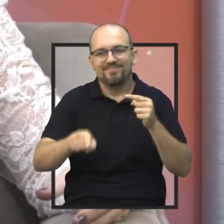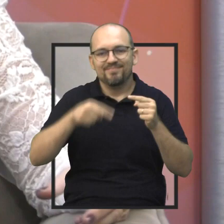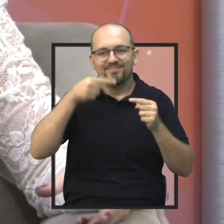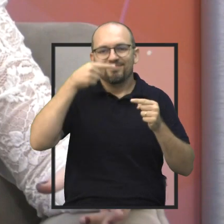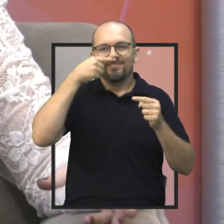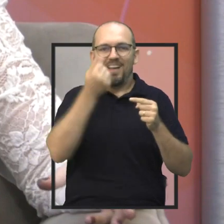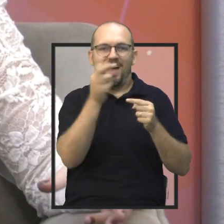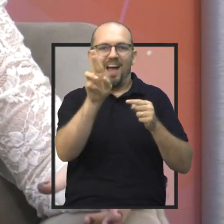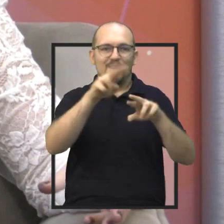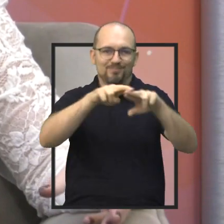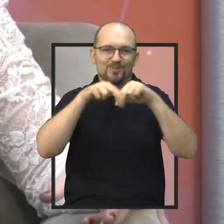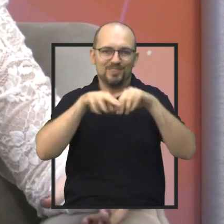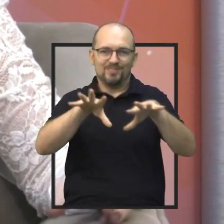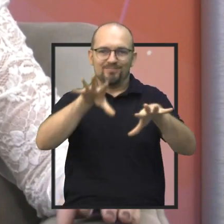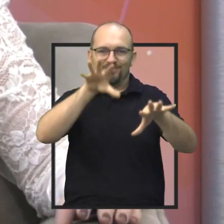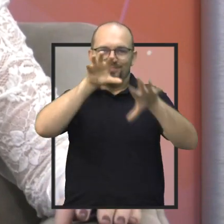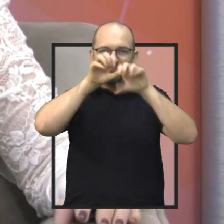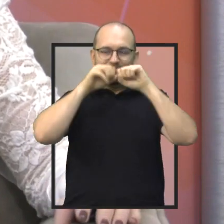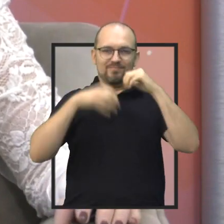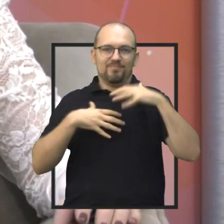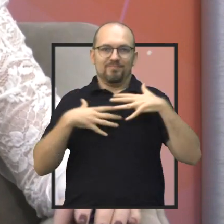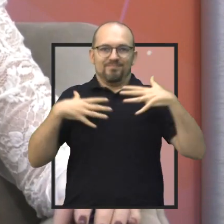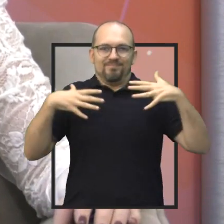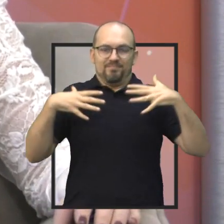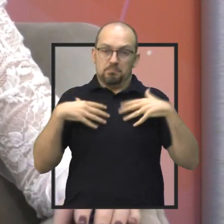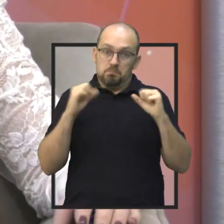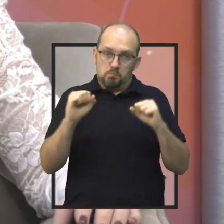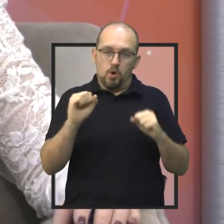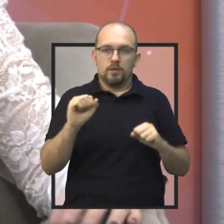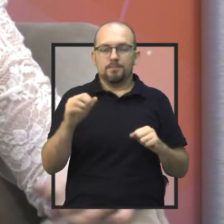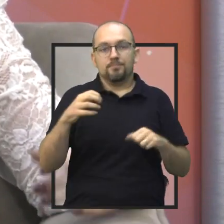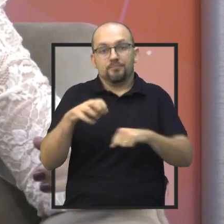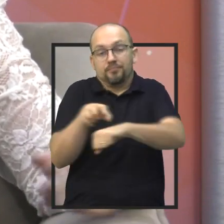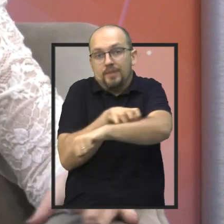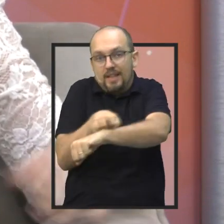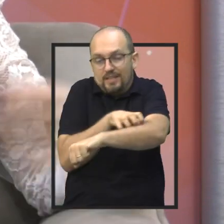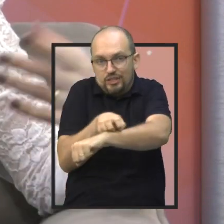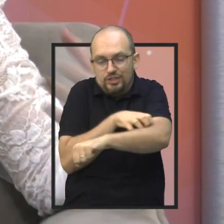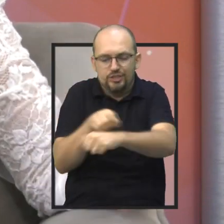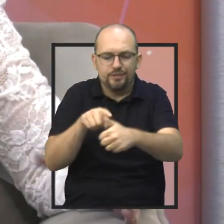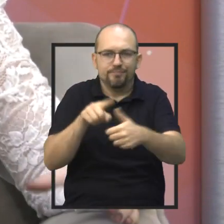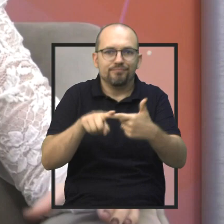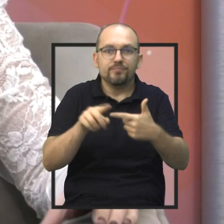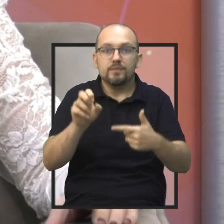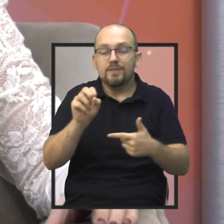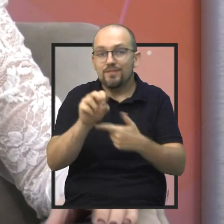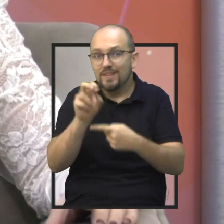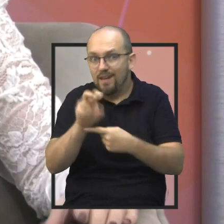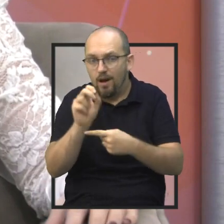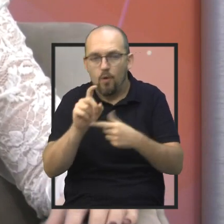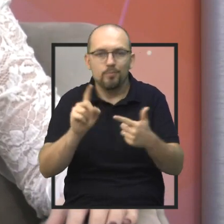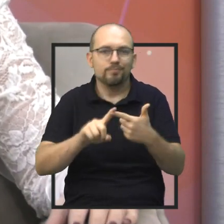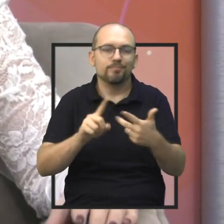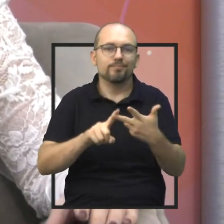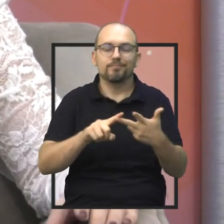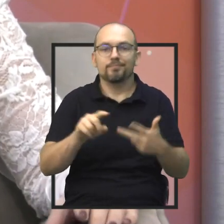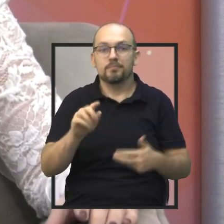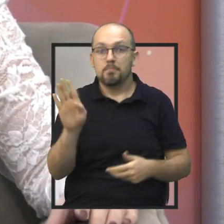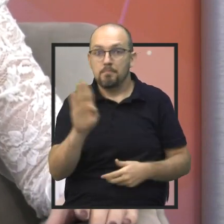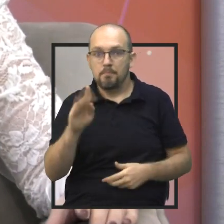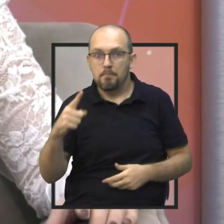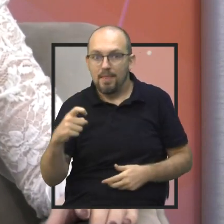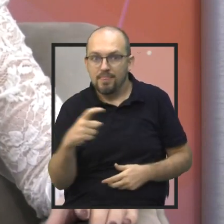essas inflamações elas podem ter causas alérgicas, infecciosas, entre as infecciosas virais, bacterianas e até